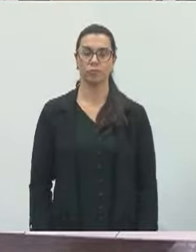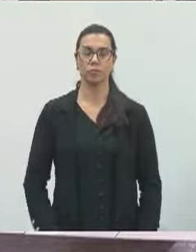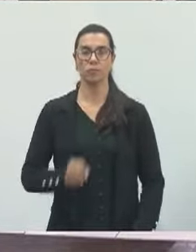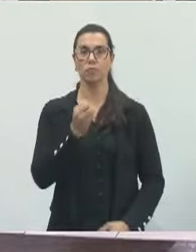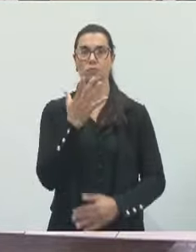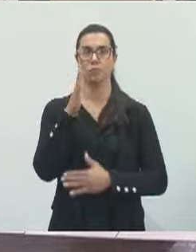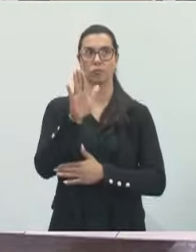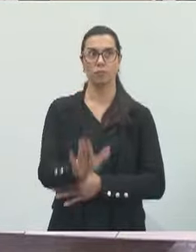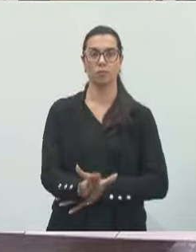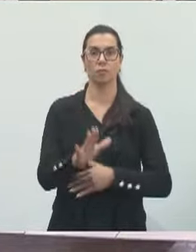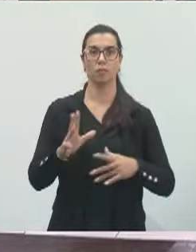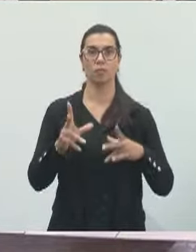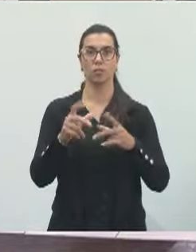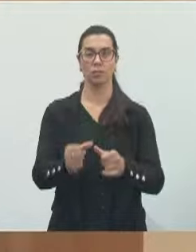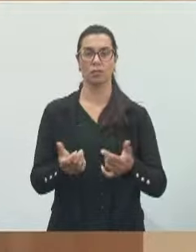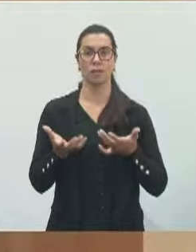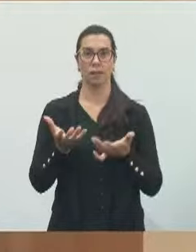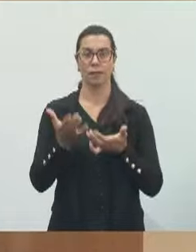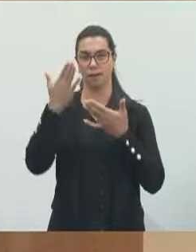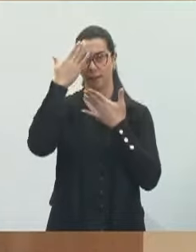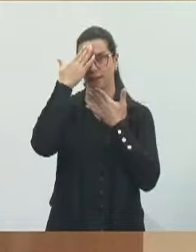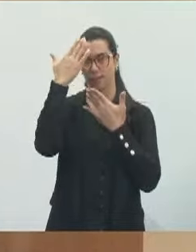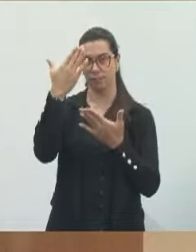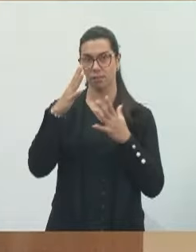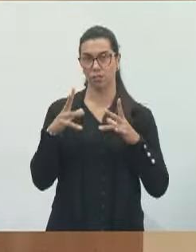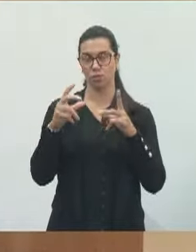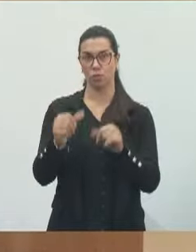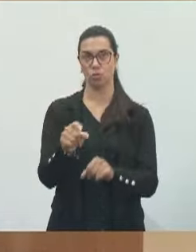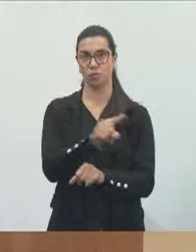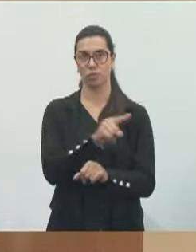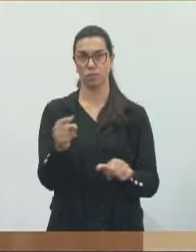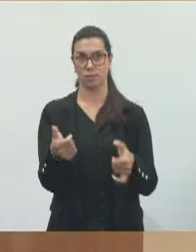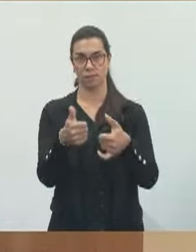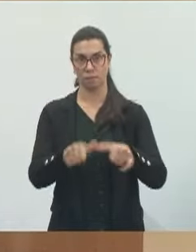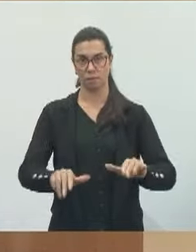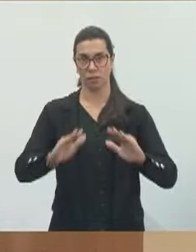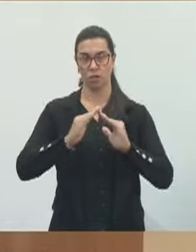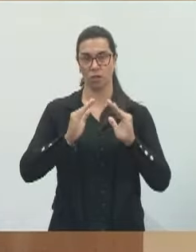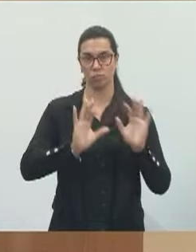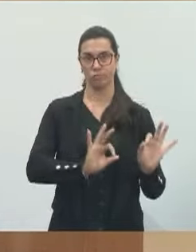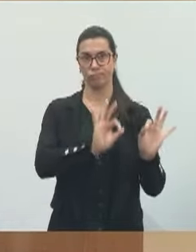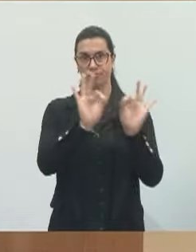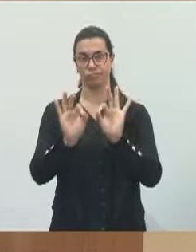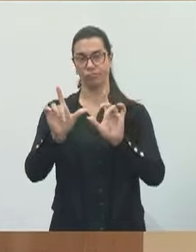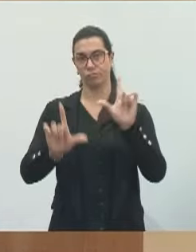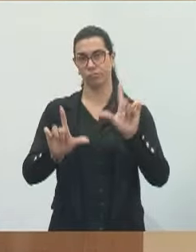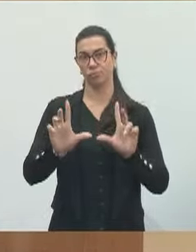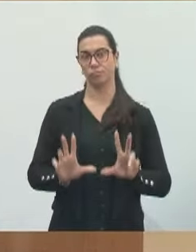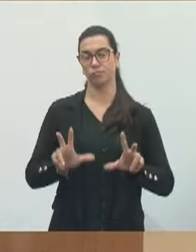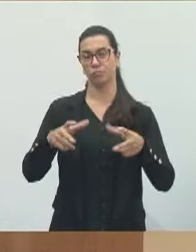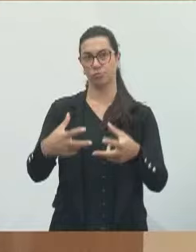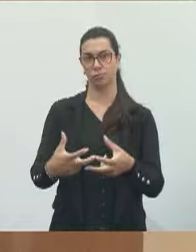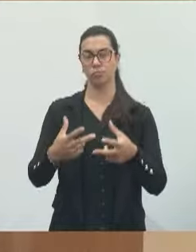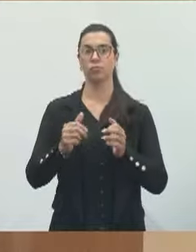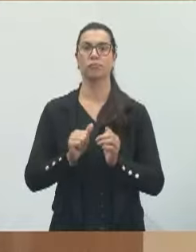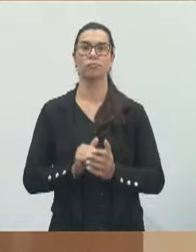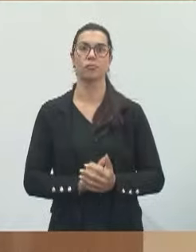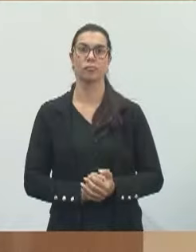Boa tarde a todos. Quero aqui cumprimentar a todo que nos assiste ao vivo pela TV Câmara, os internauta,